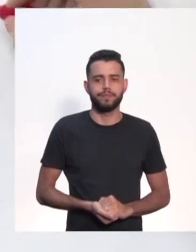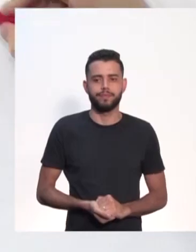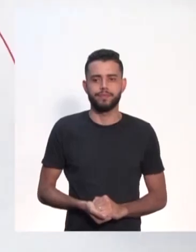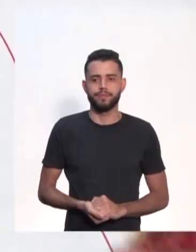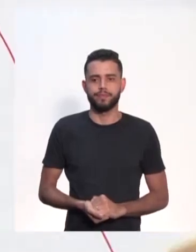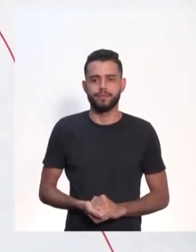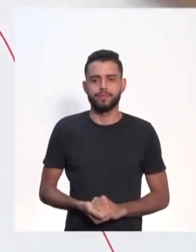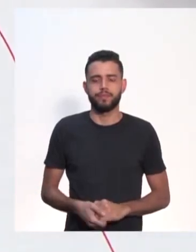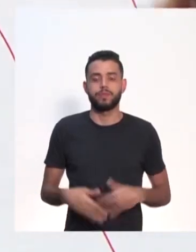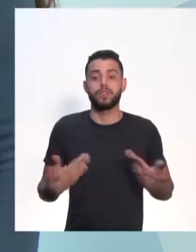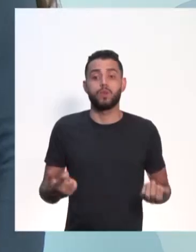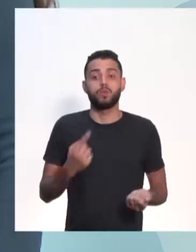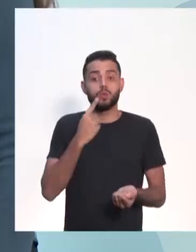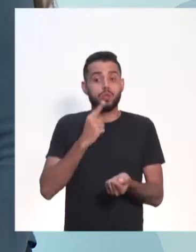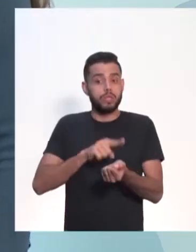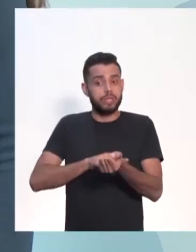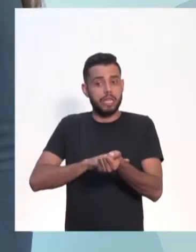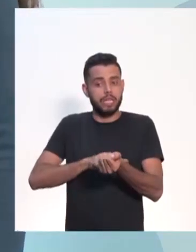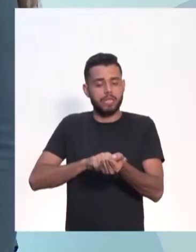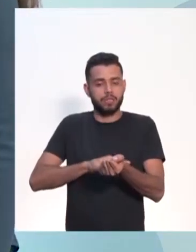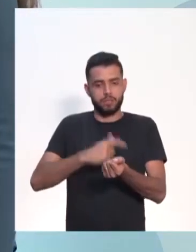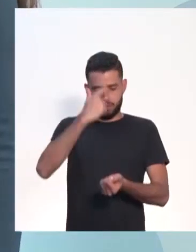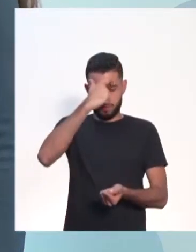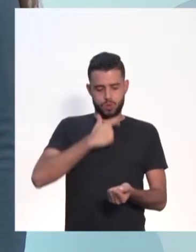que no sangue da pessoa